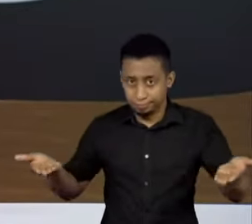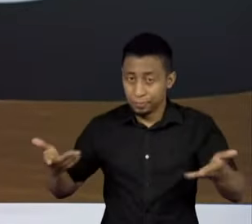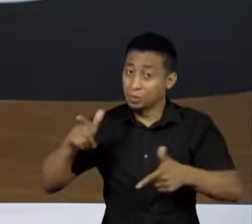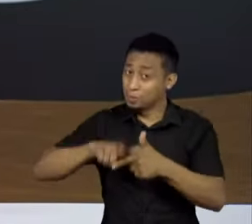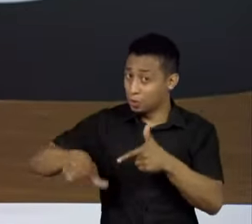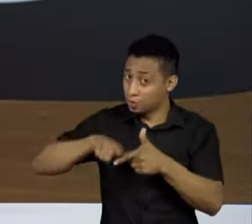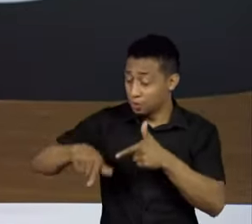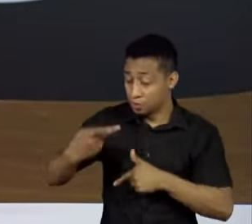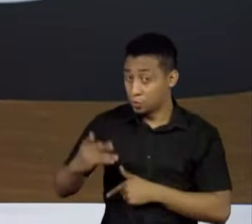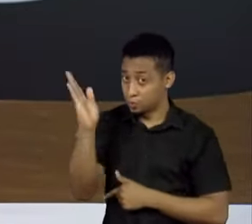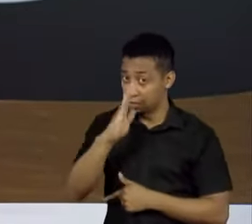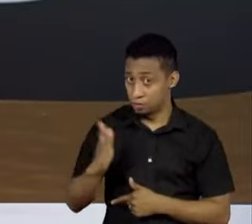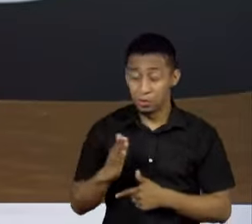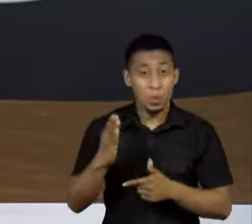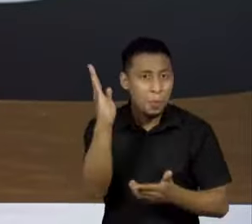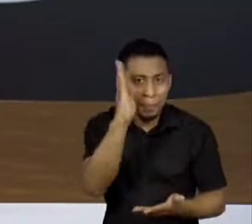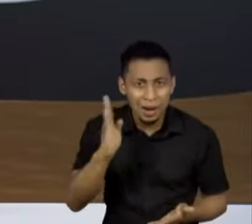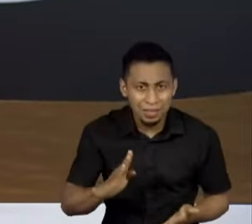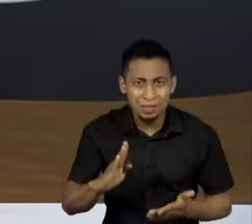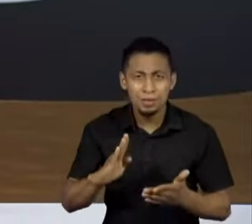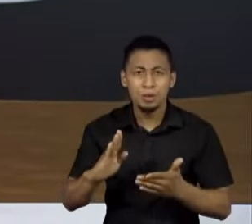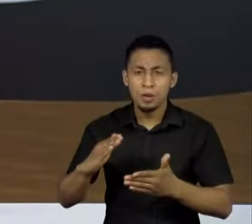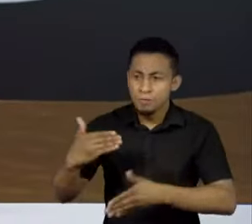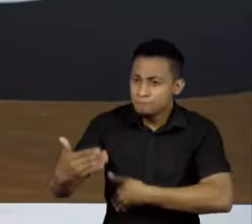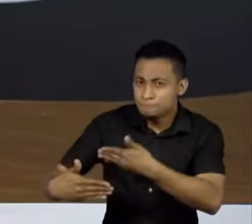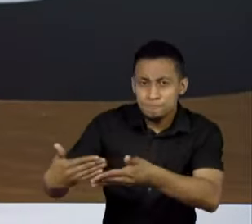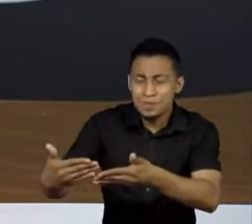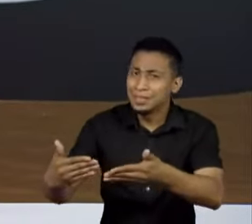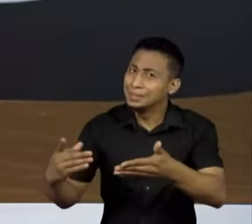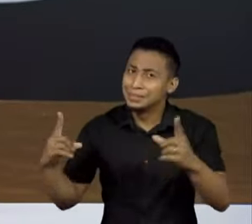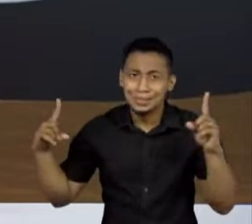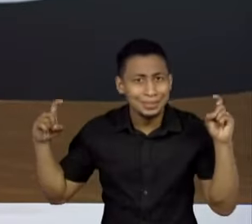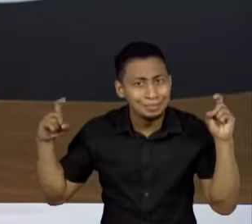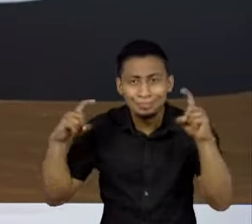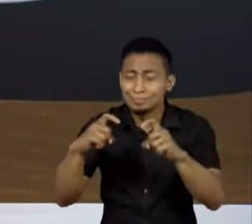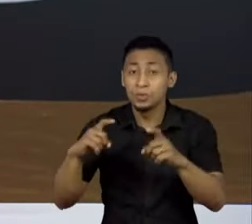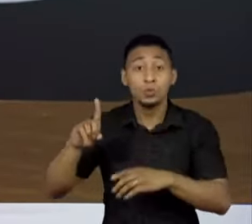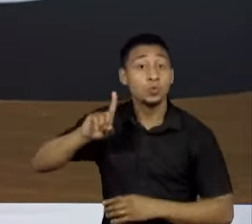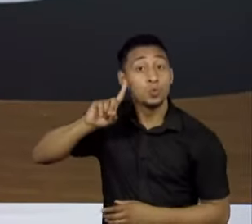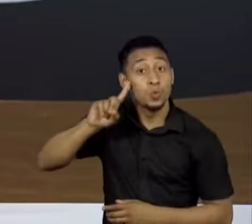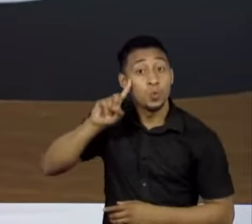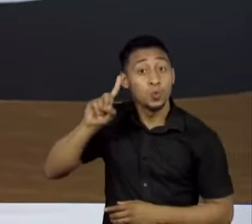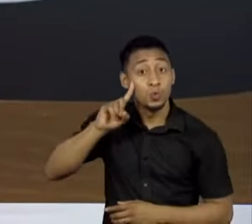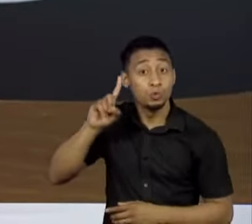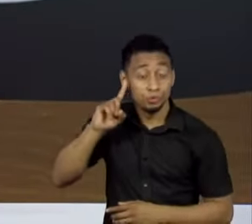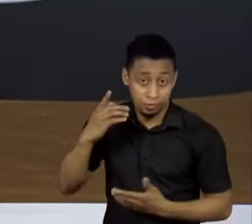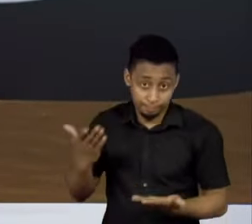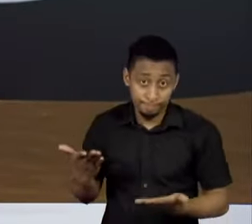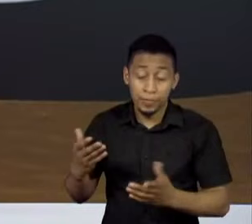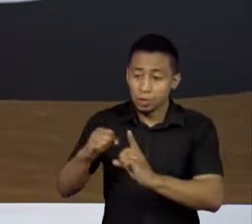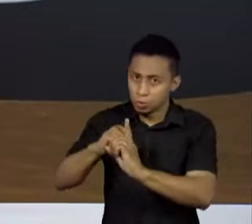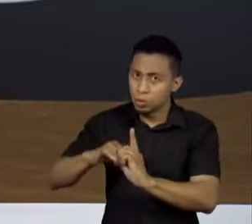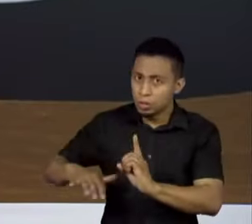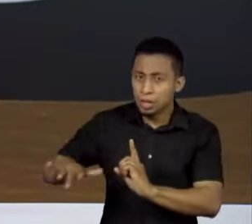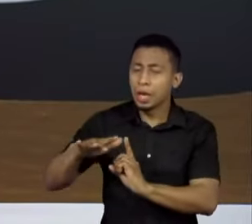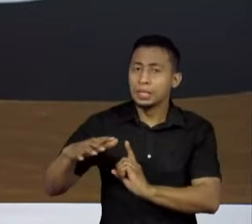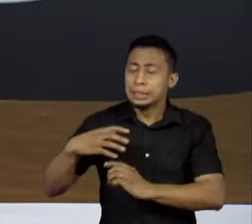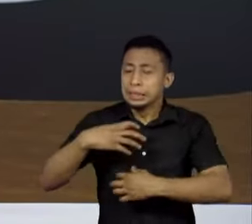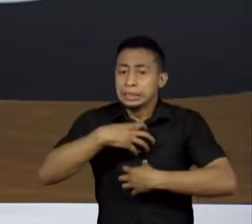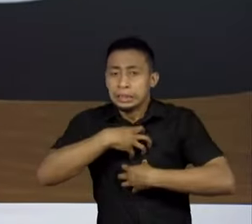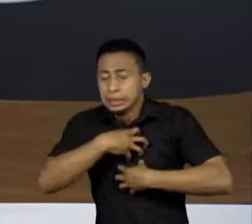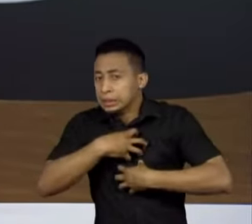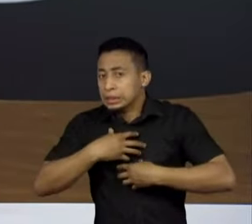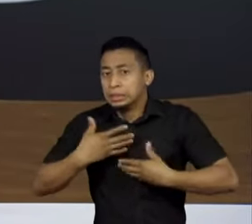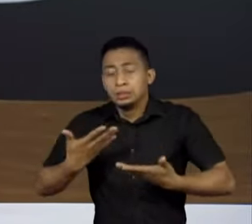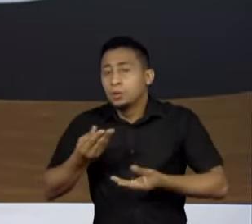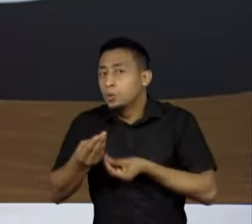O Brasil real está longe dessa estridência política. Ele é vivido diariamente por brasileiros como os retratados nas obras